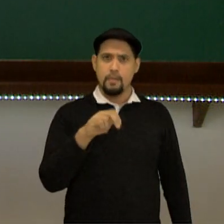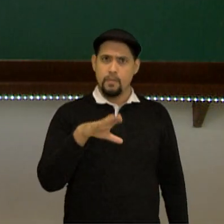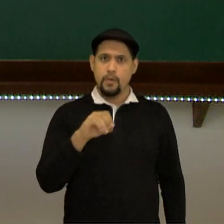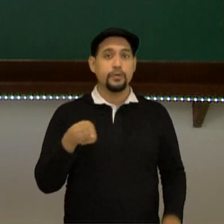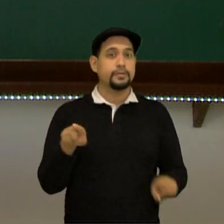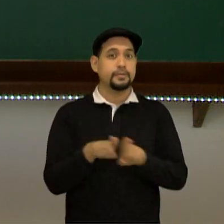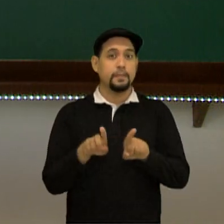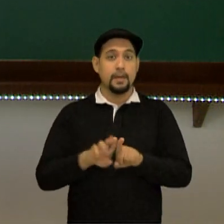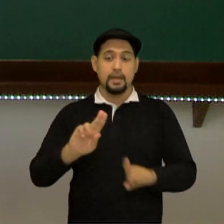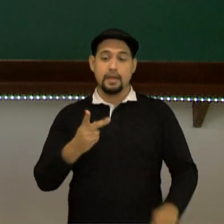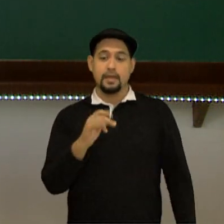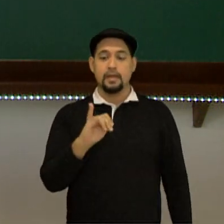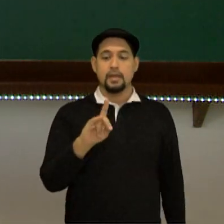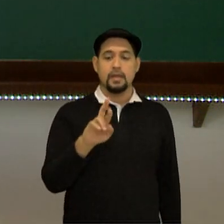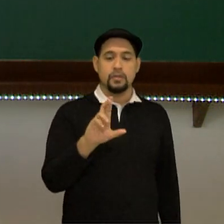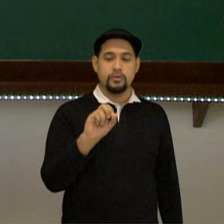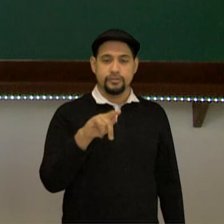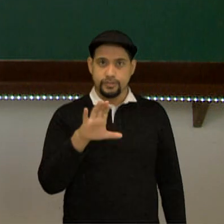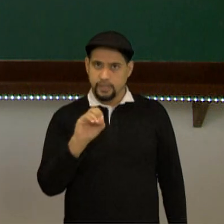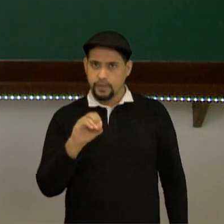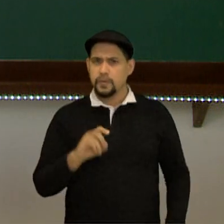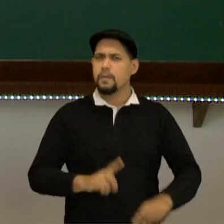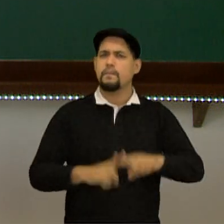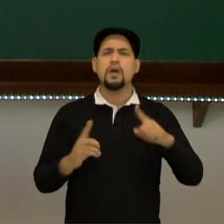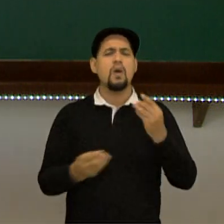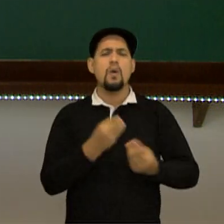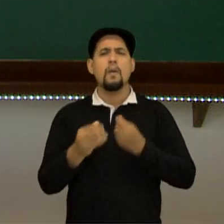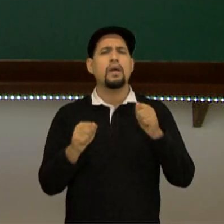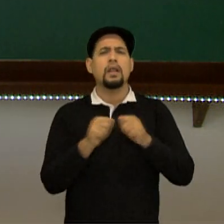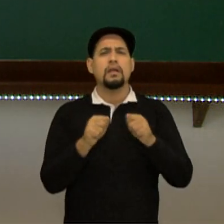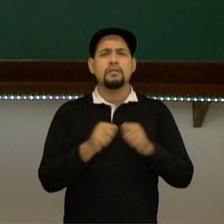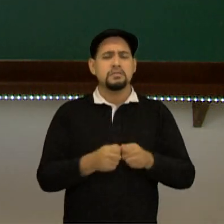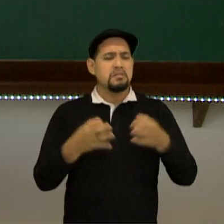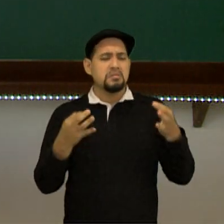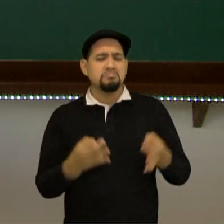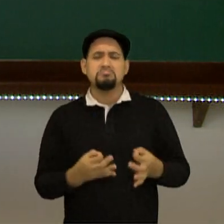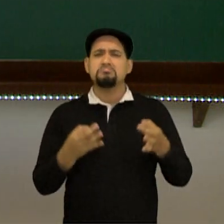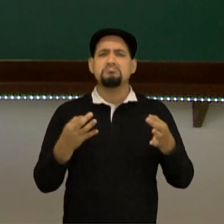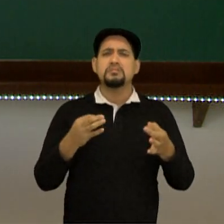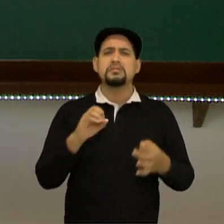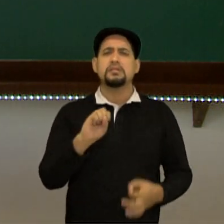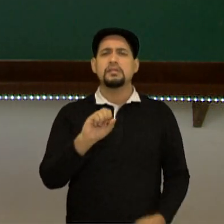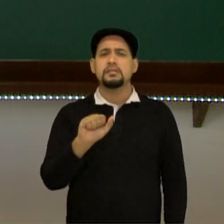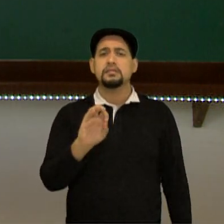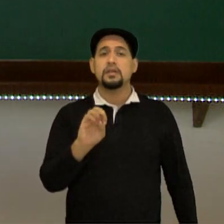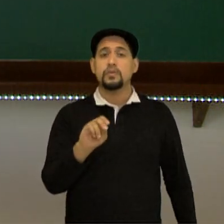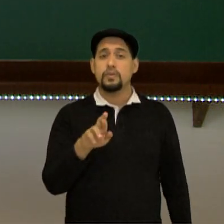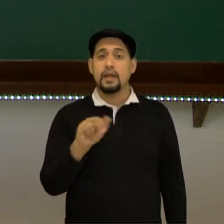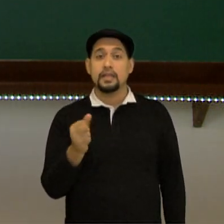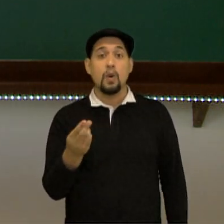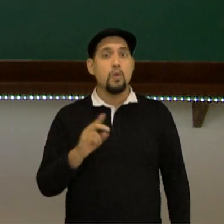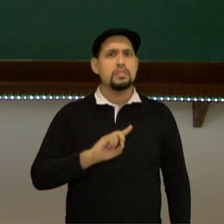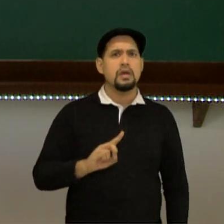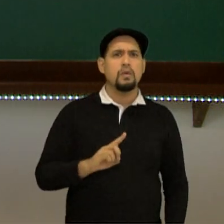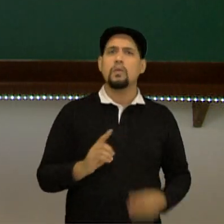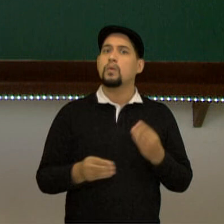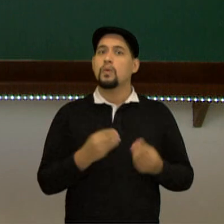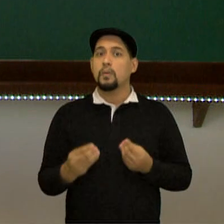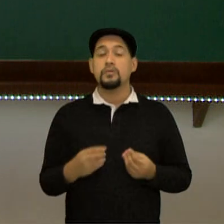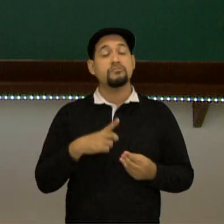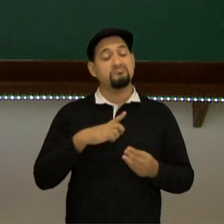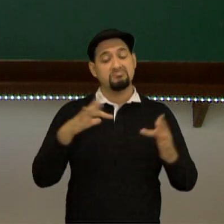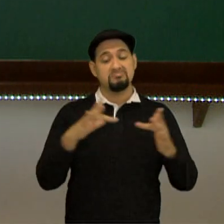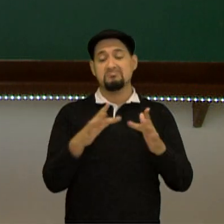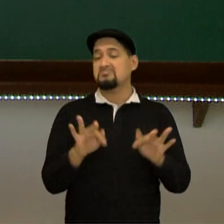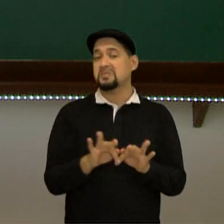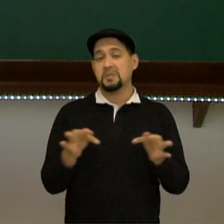e hidrogênios. E quando ela vai ser saturada ou insaturada, professor? Quando ela tiver apenas ligações